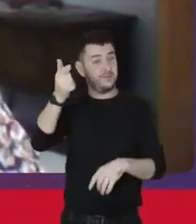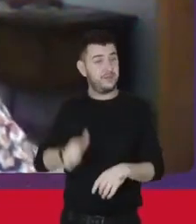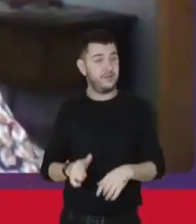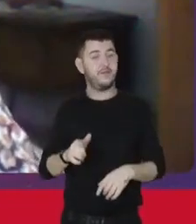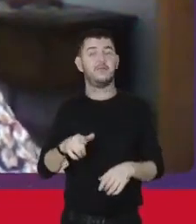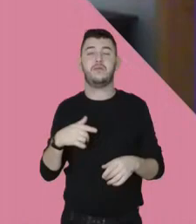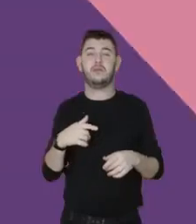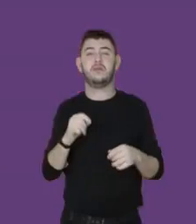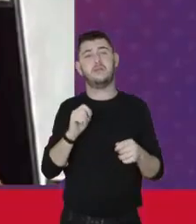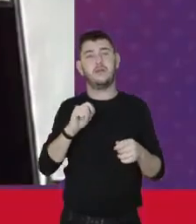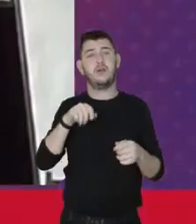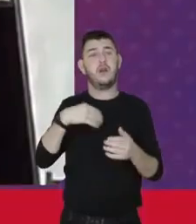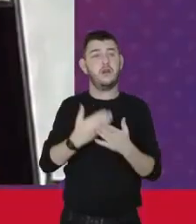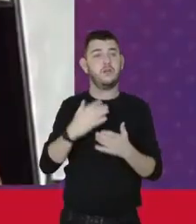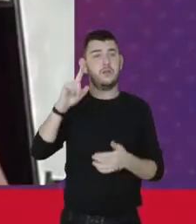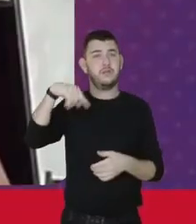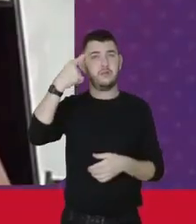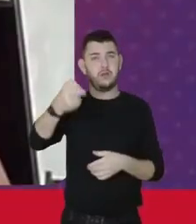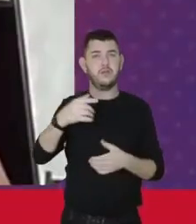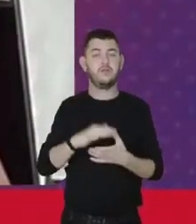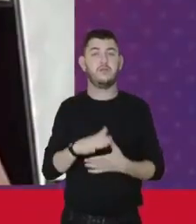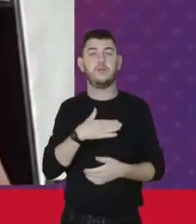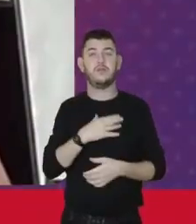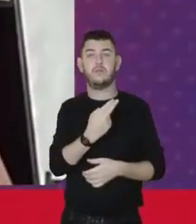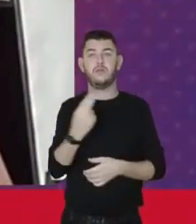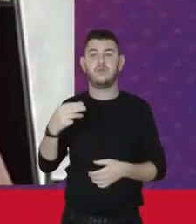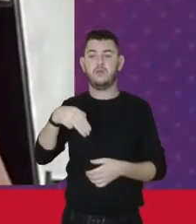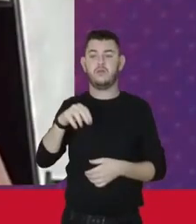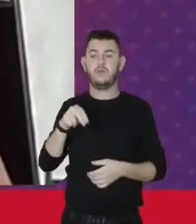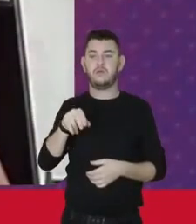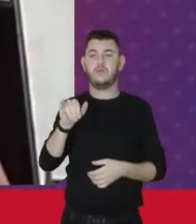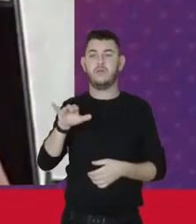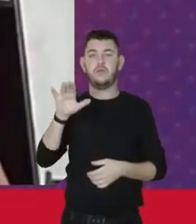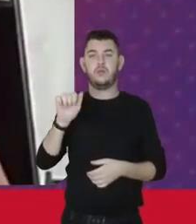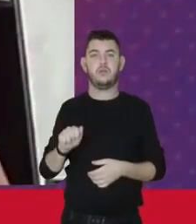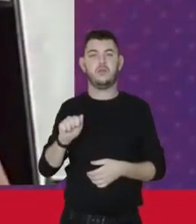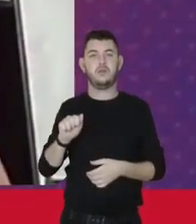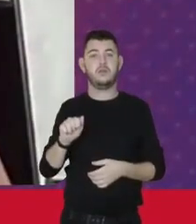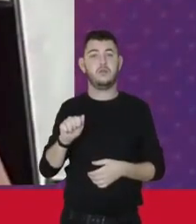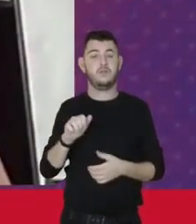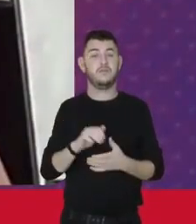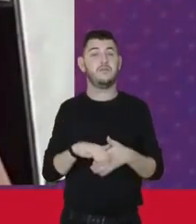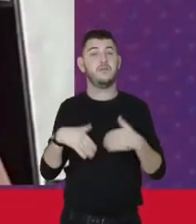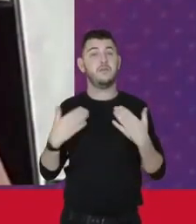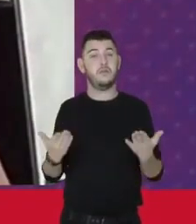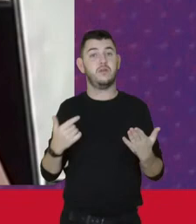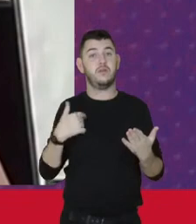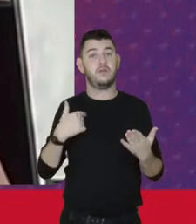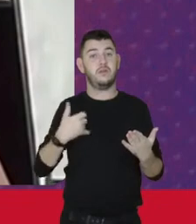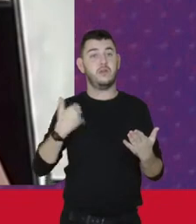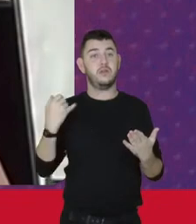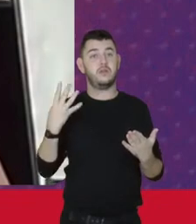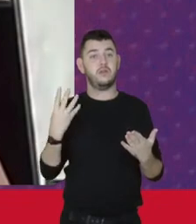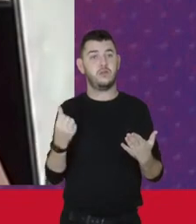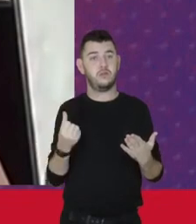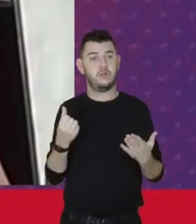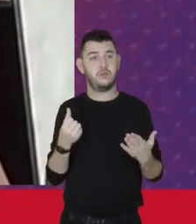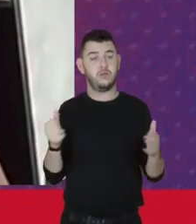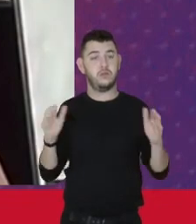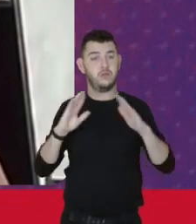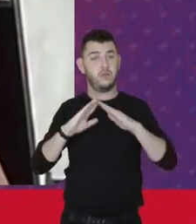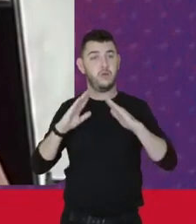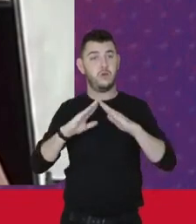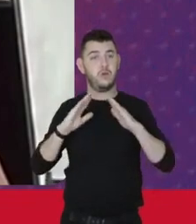na próxima aula. Meu nome é Mônica Cristina Passo Santos, eu tenho 46 anos, moro aqui